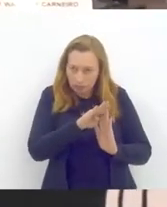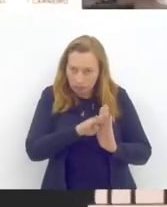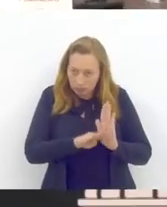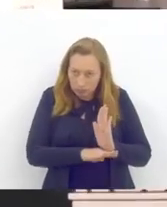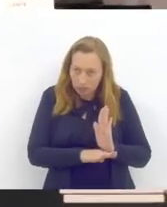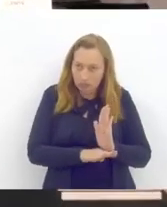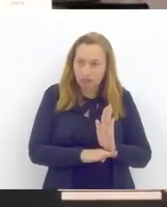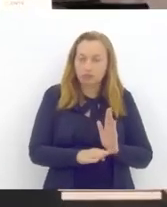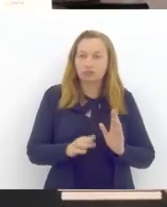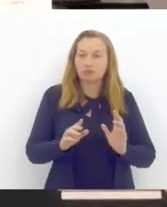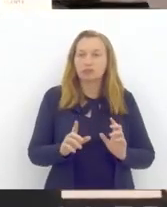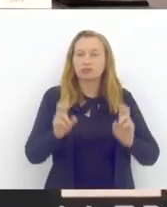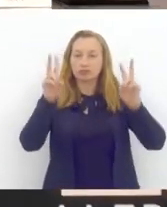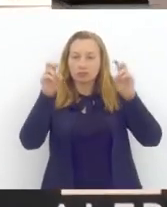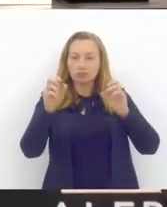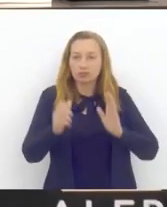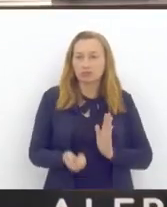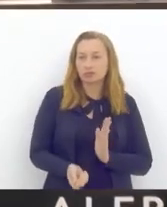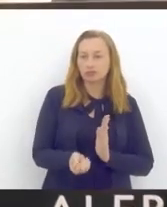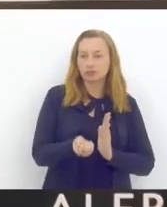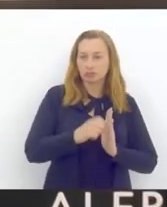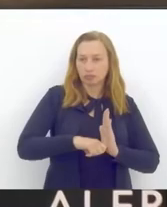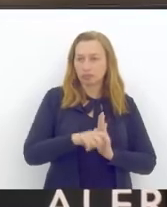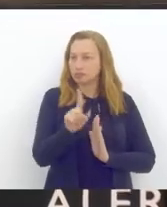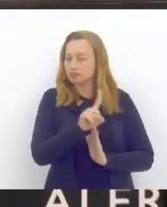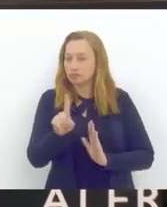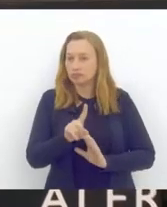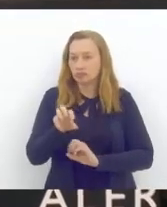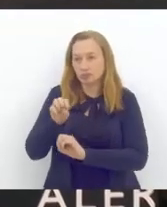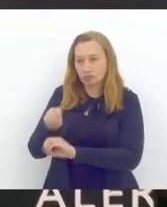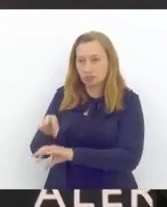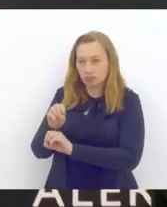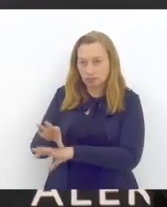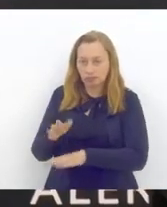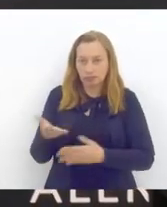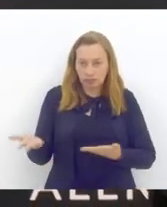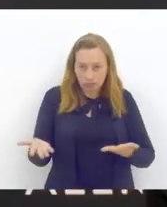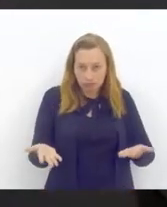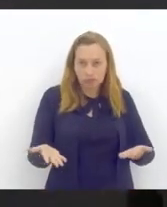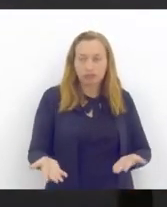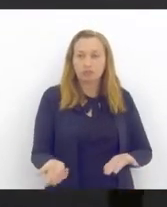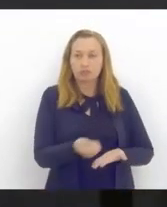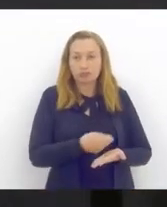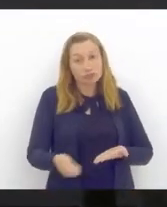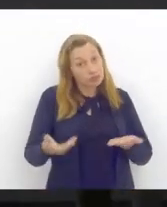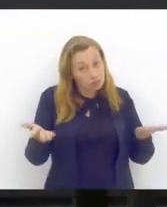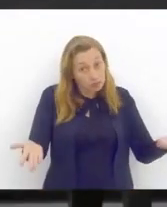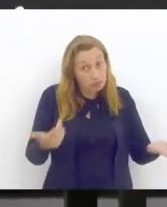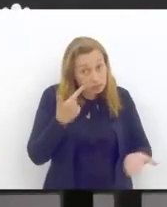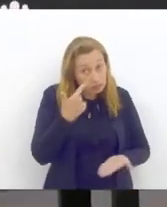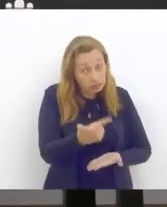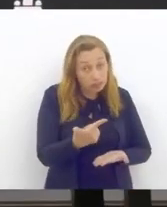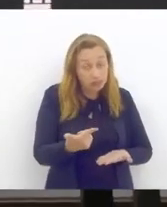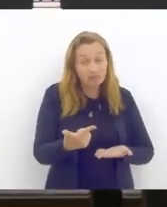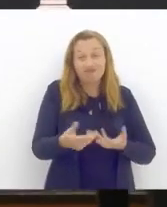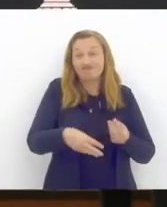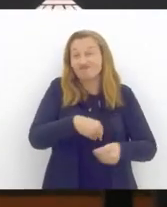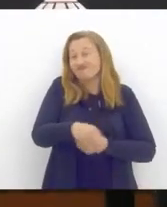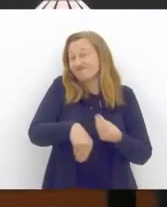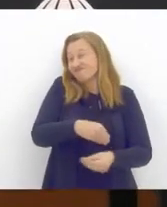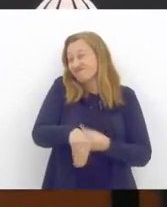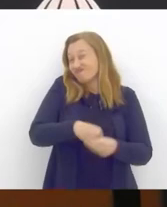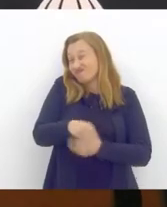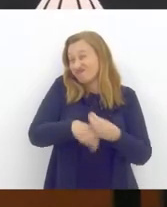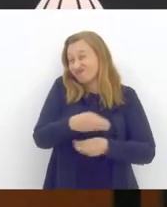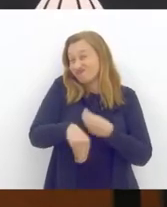tema de tributação, não é tema de educação. Por favor, quem está escrito? Senão virou aí uma conversa,